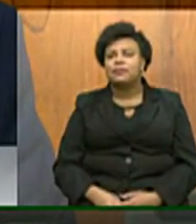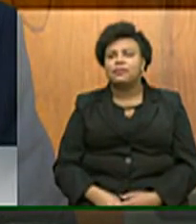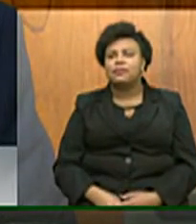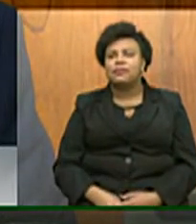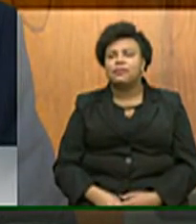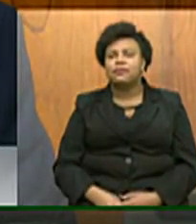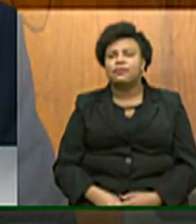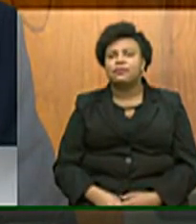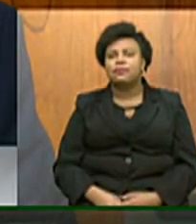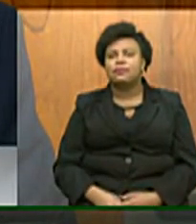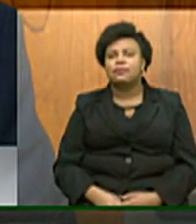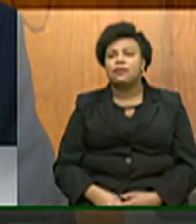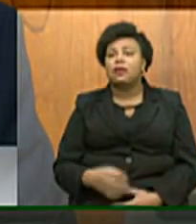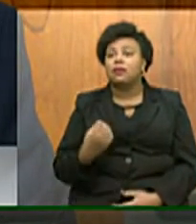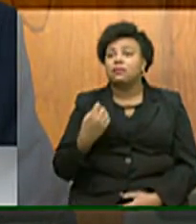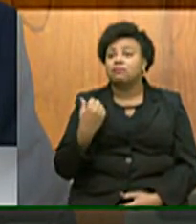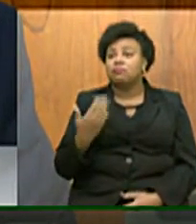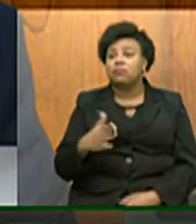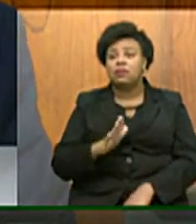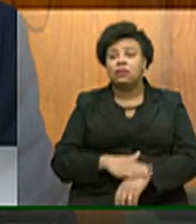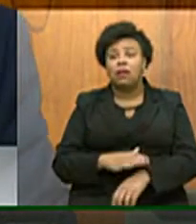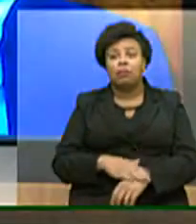tempo regimental de 3 minutos.